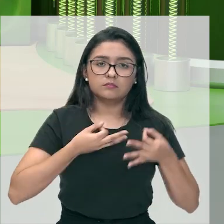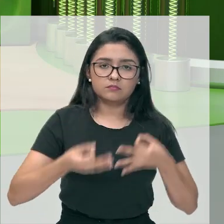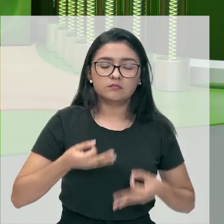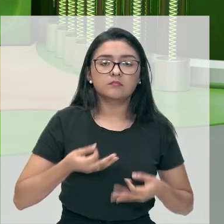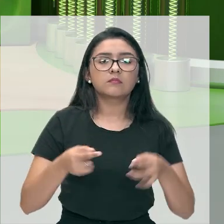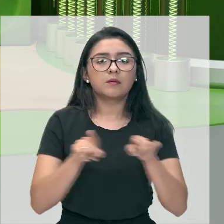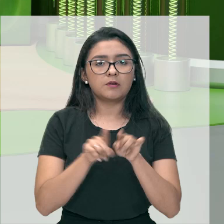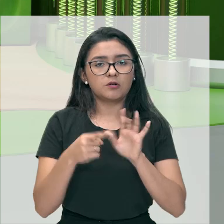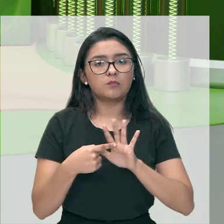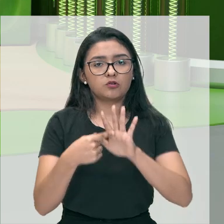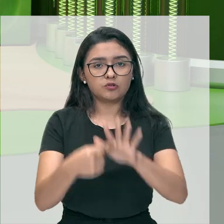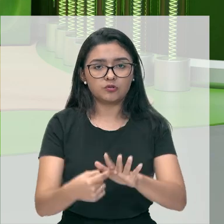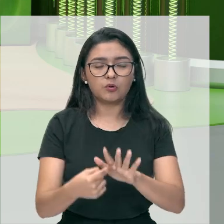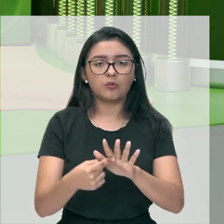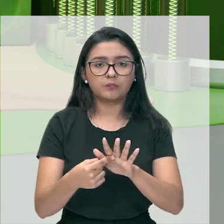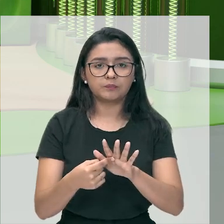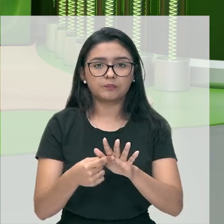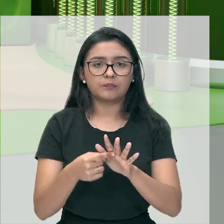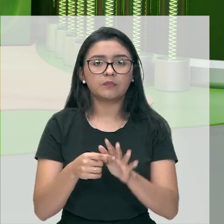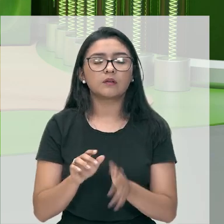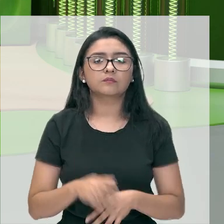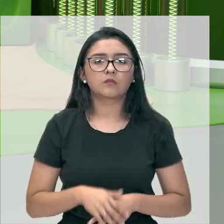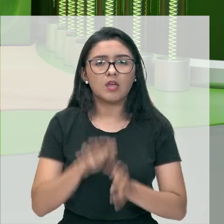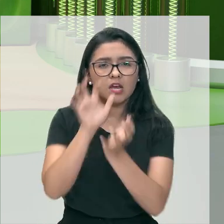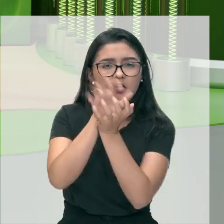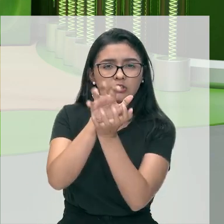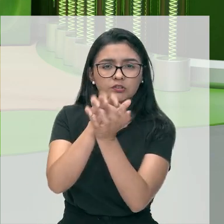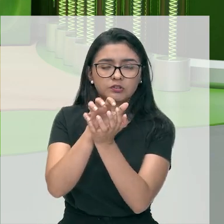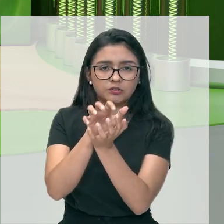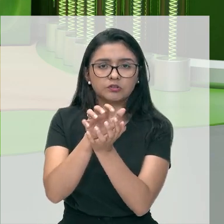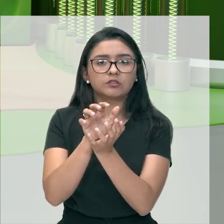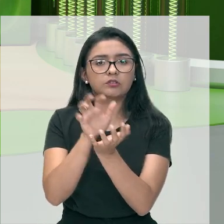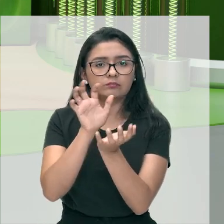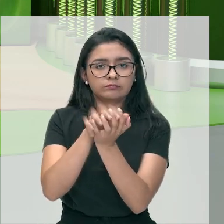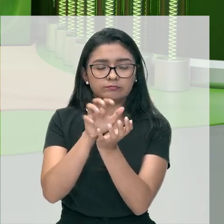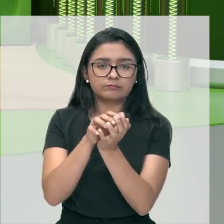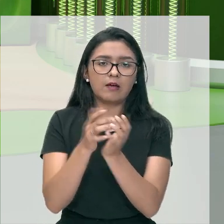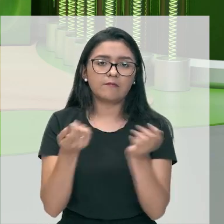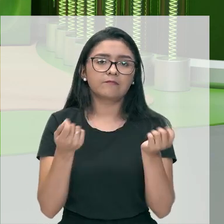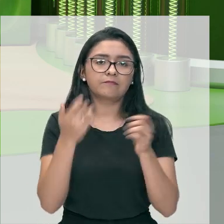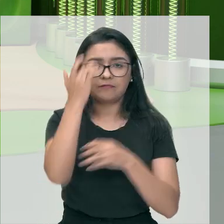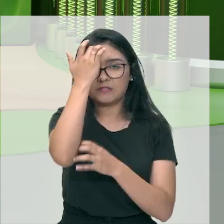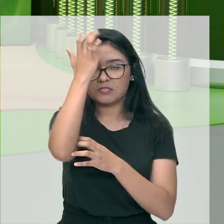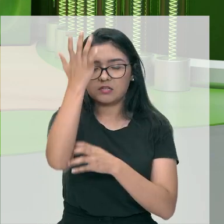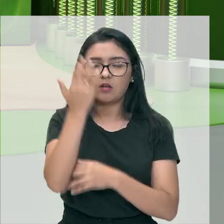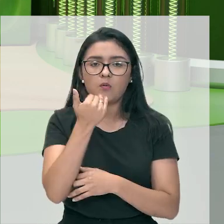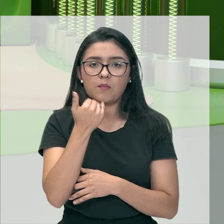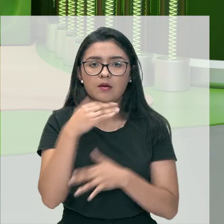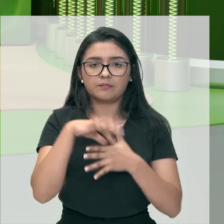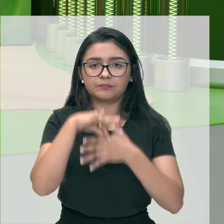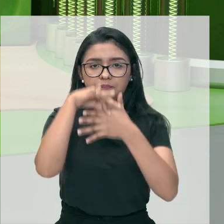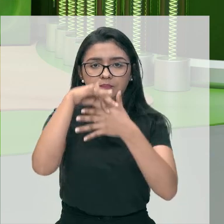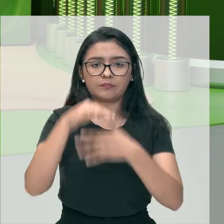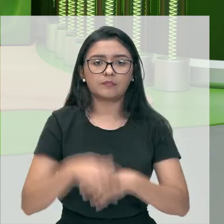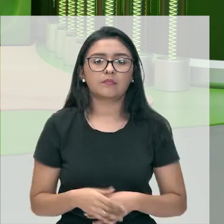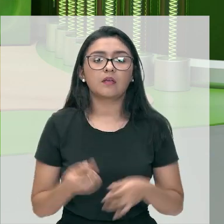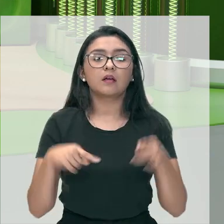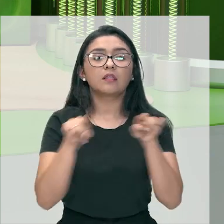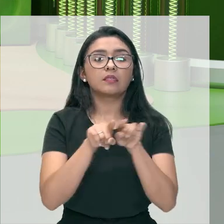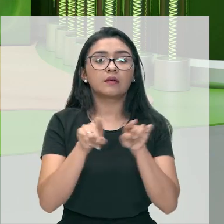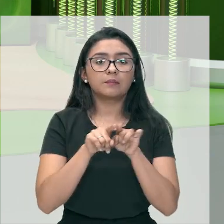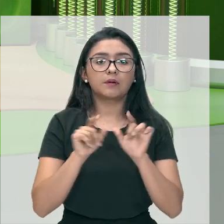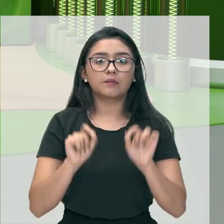imagens mostrando essa dentição que ela vai abater ali a sua presa, né, e vai poder perfurar a carne desses animais. E também